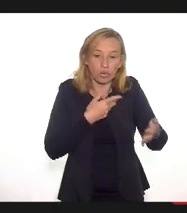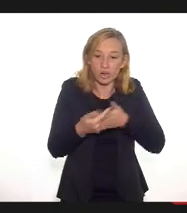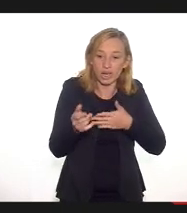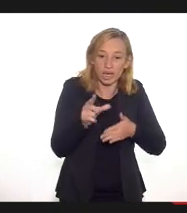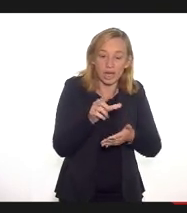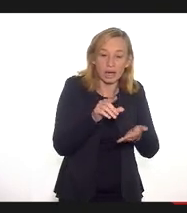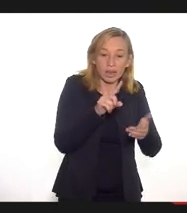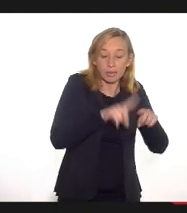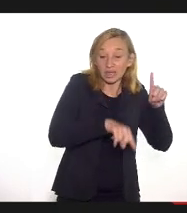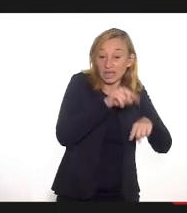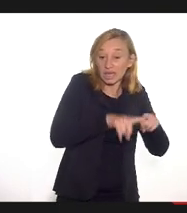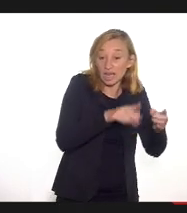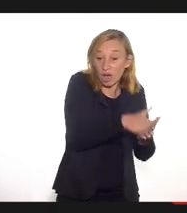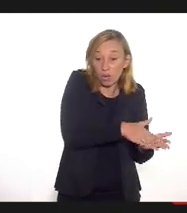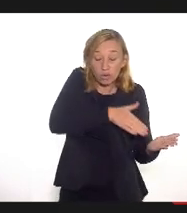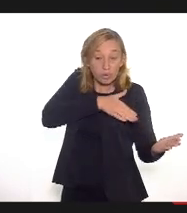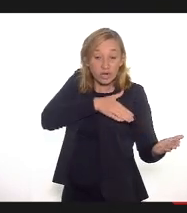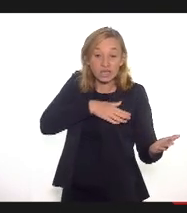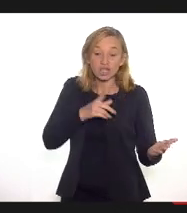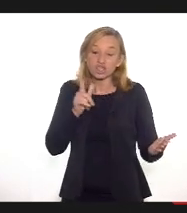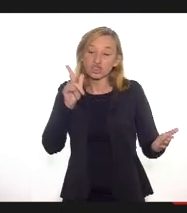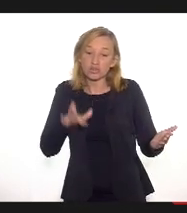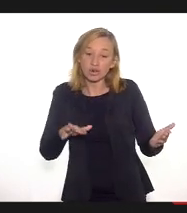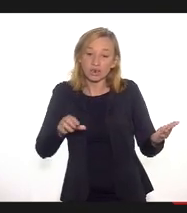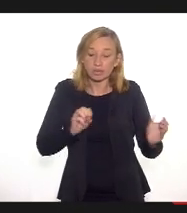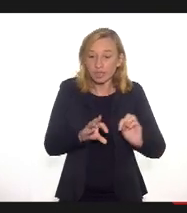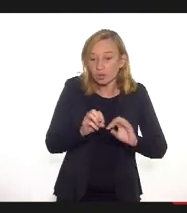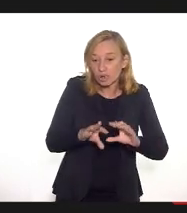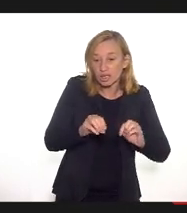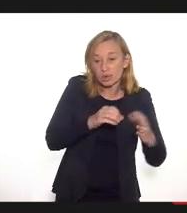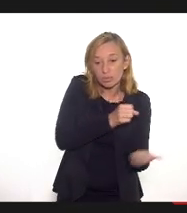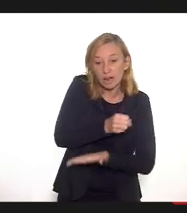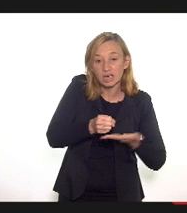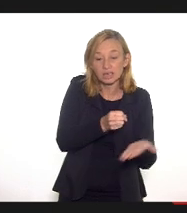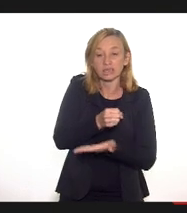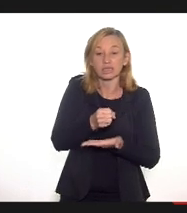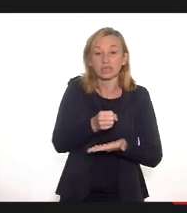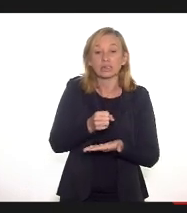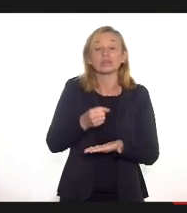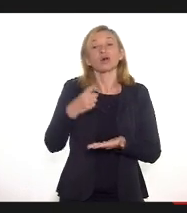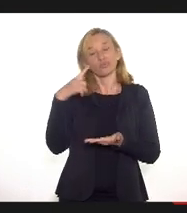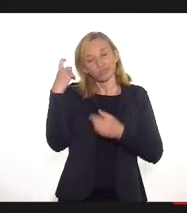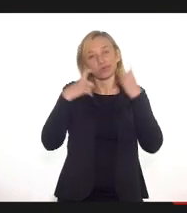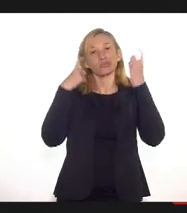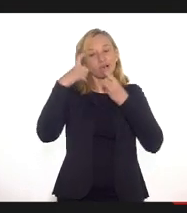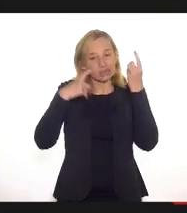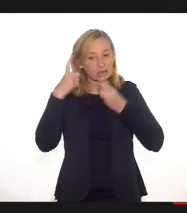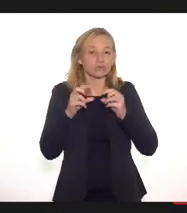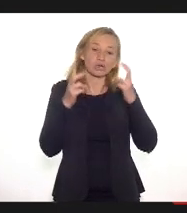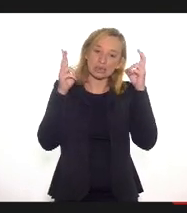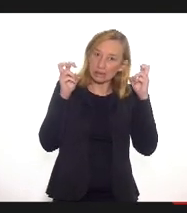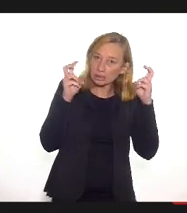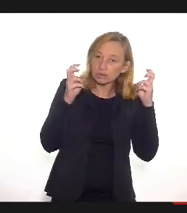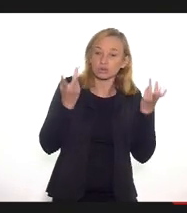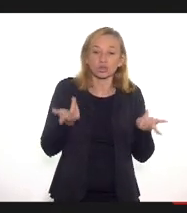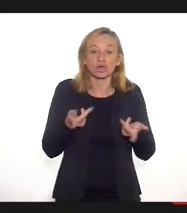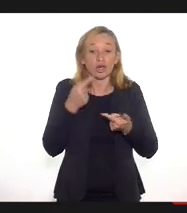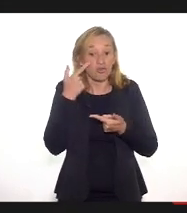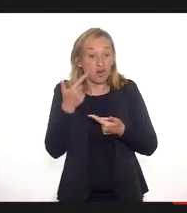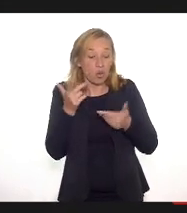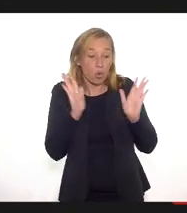impresso, diferente do que a gente tem para a educação básica. Então, a gente traz com bastante preocupação essa questão. A gente vê